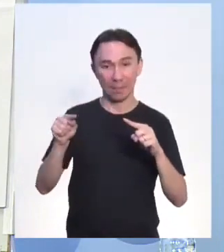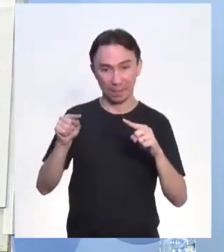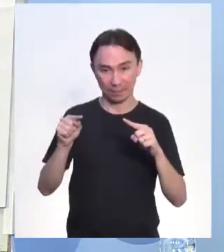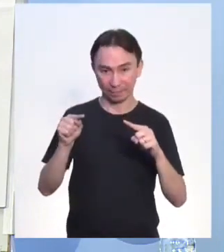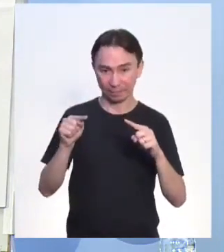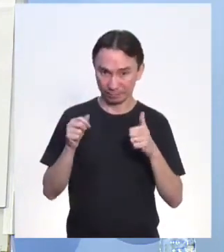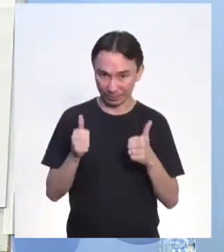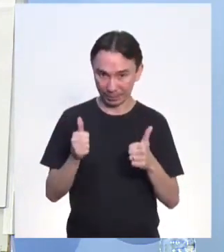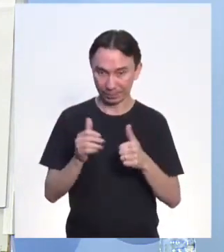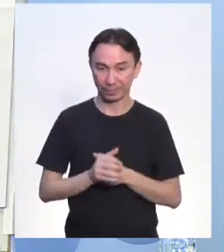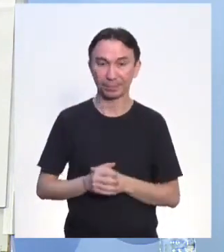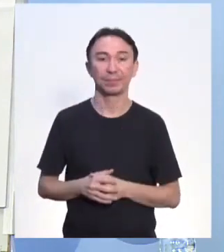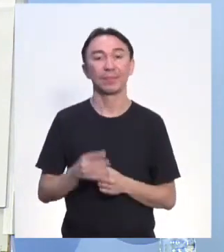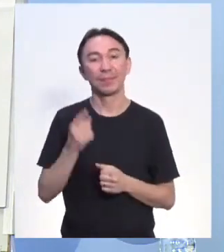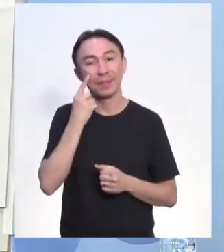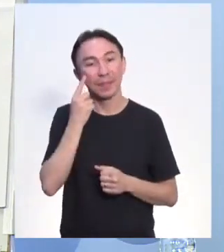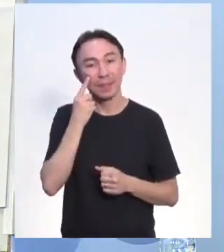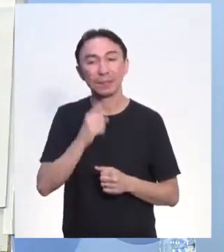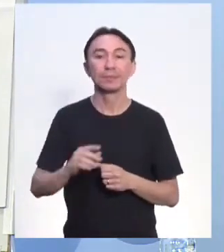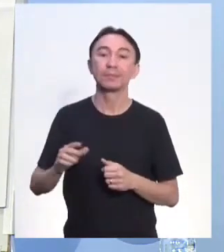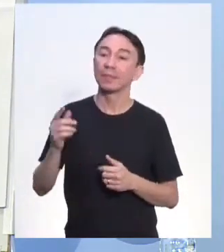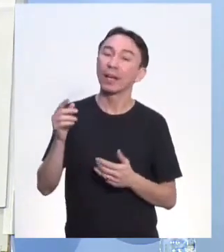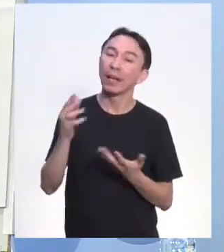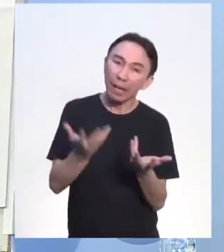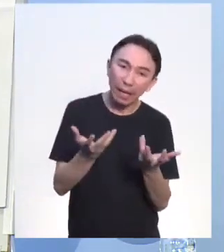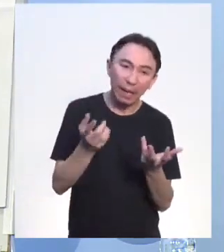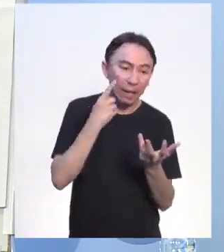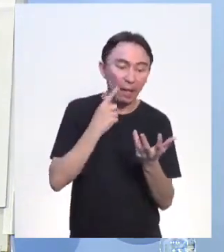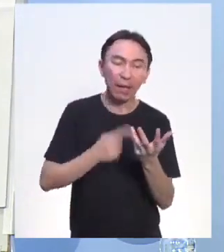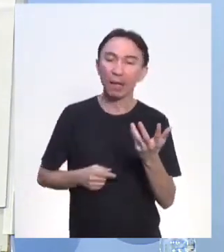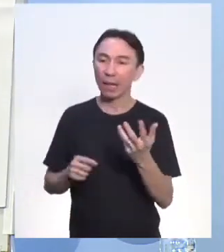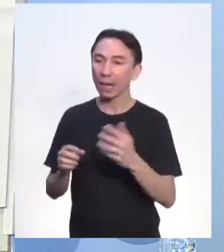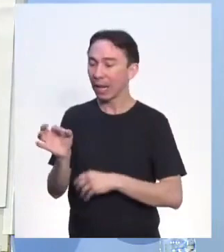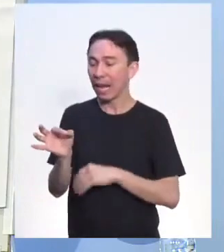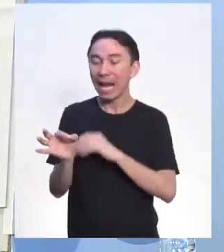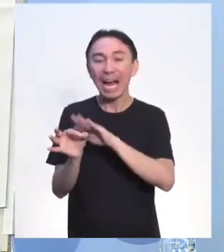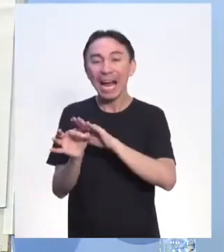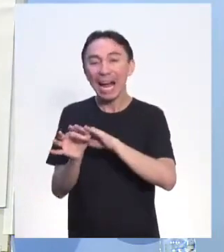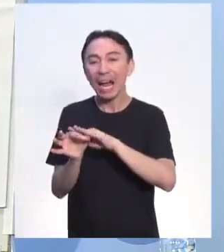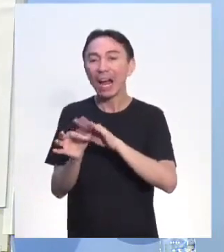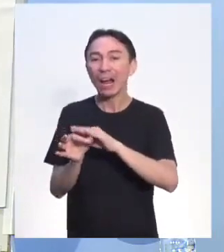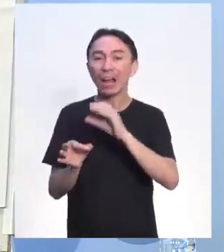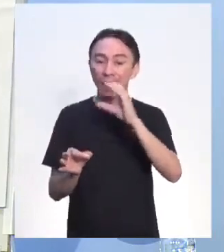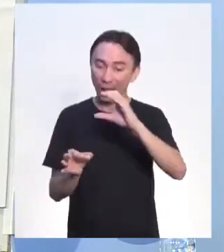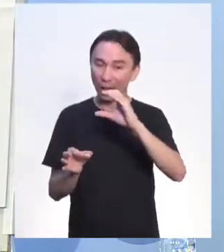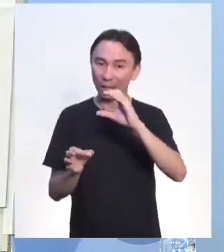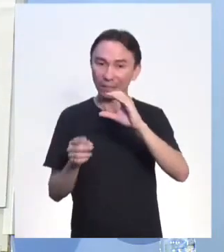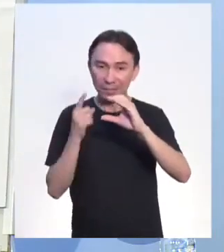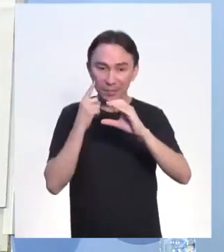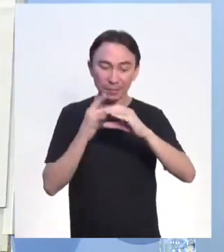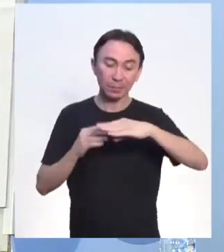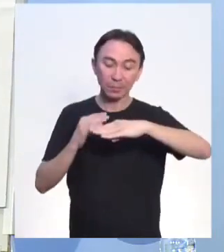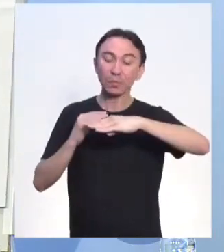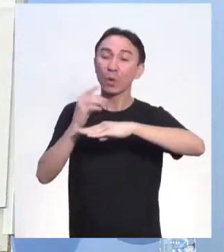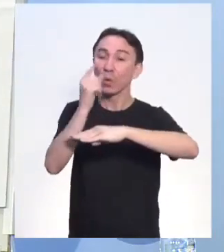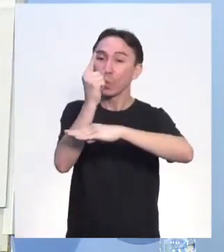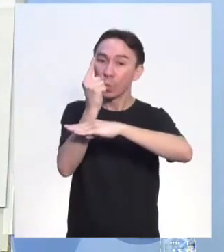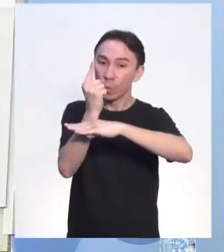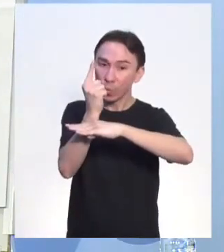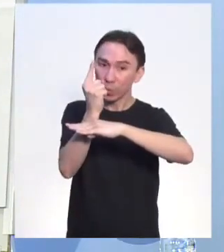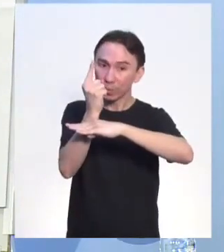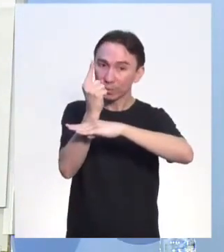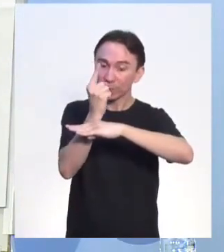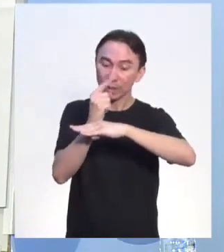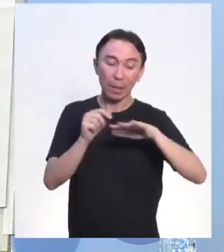espaço amostral. Nosso evento é sair cara, só tem uma opção. Então, o número de cima é o número 1. E o total que a gente tem, que é o